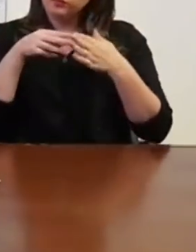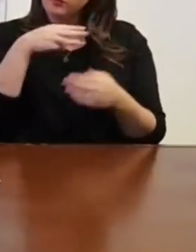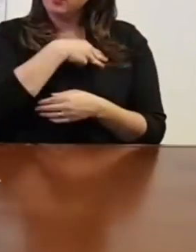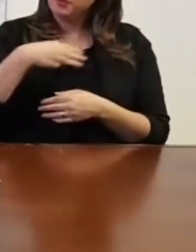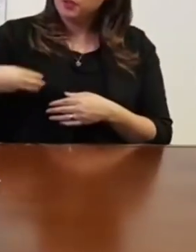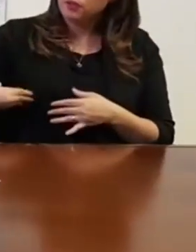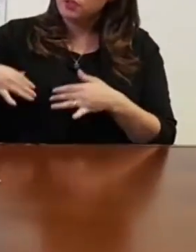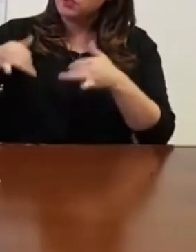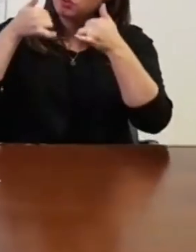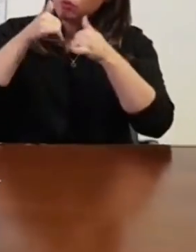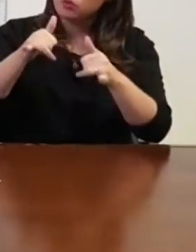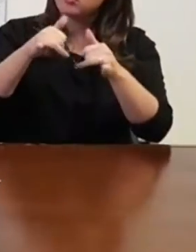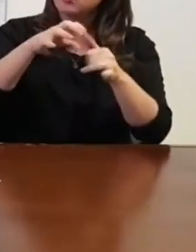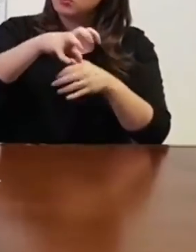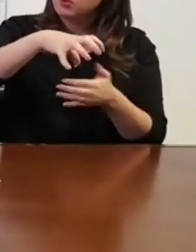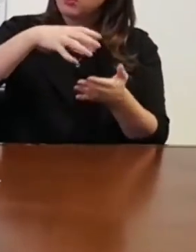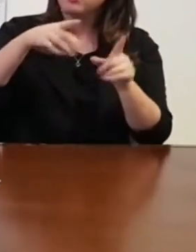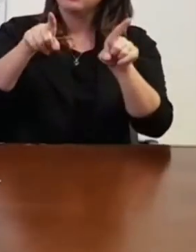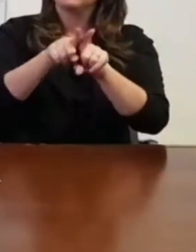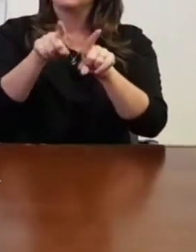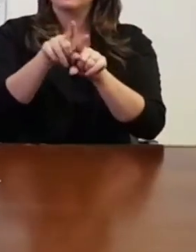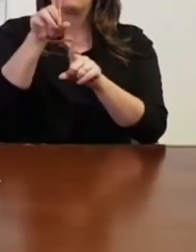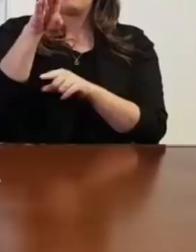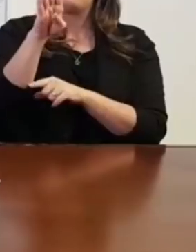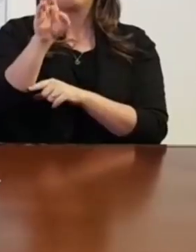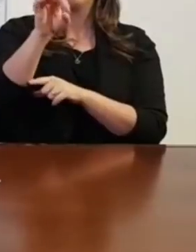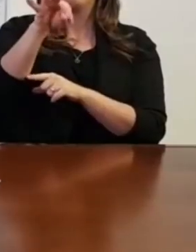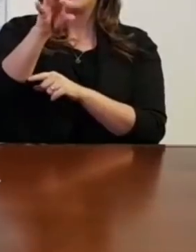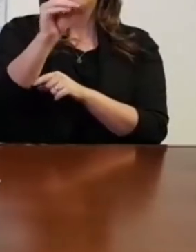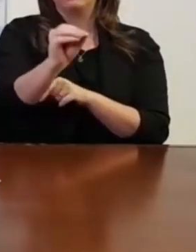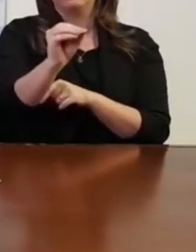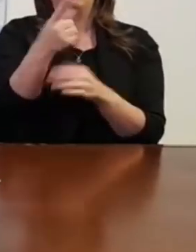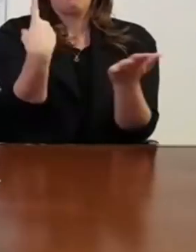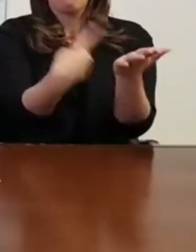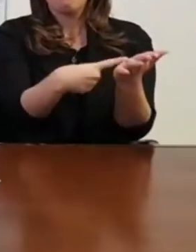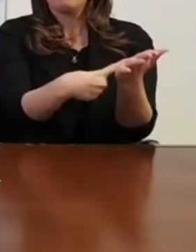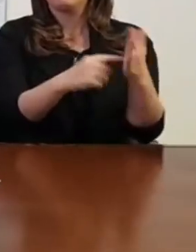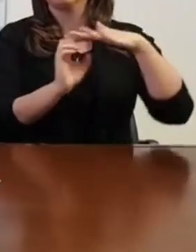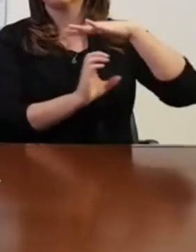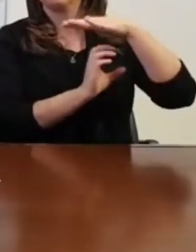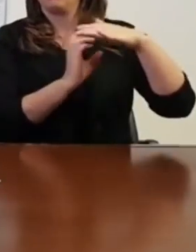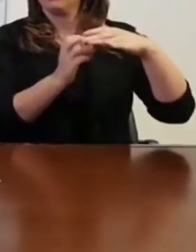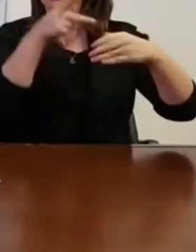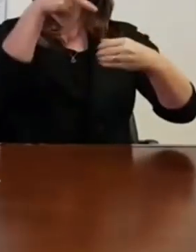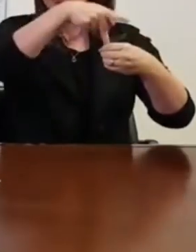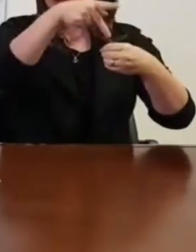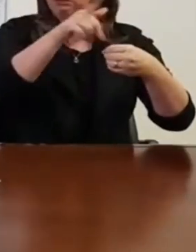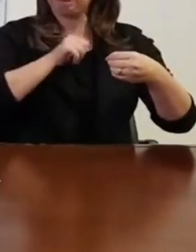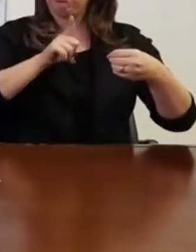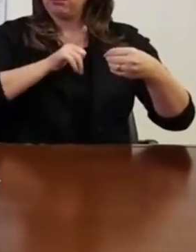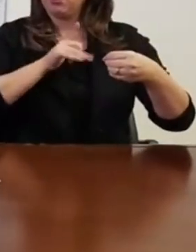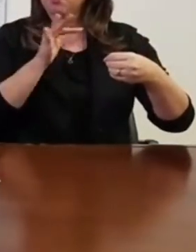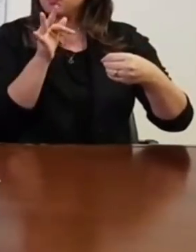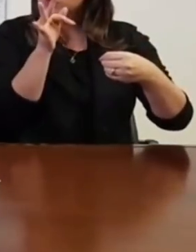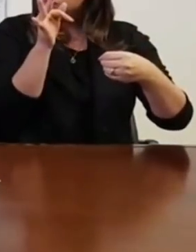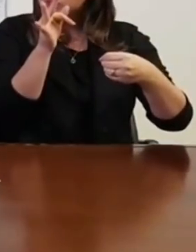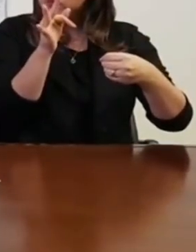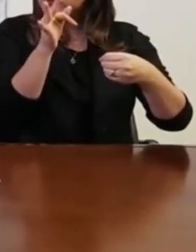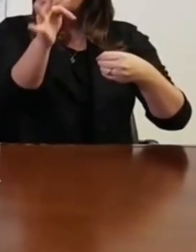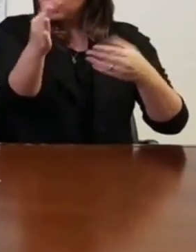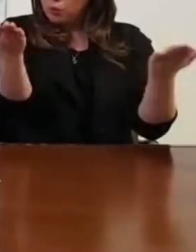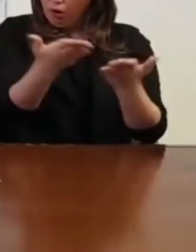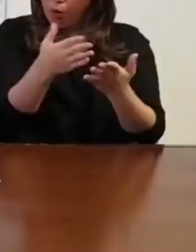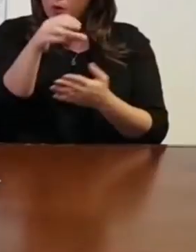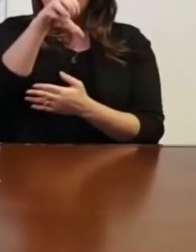das Minas e Energias, também acertou junto à Petrobras, que teremos daqui no máximo 40,